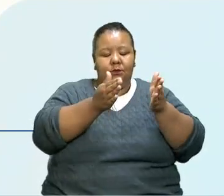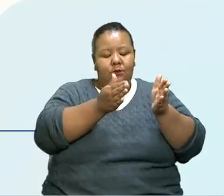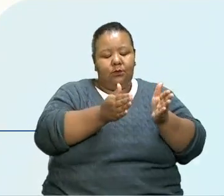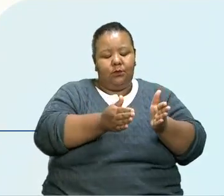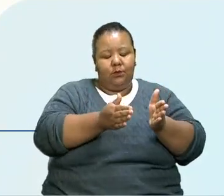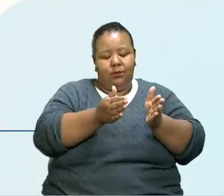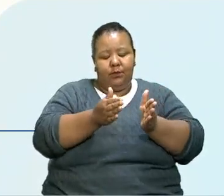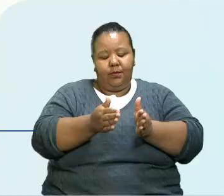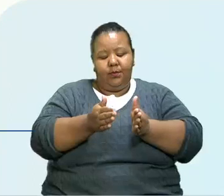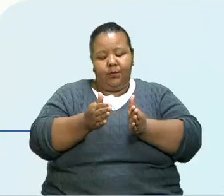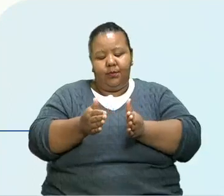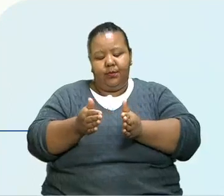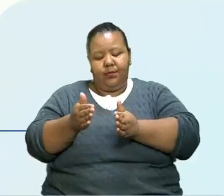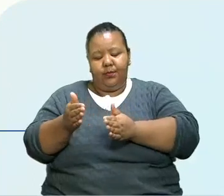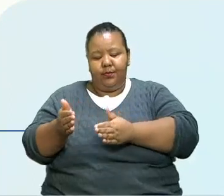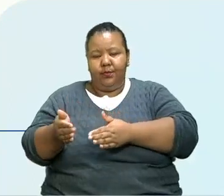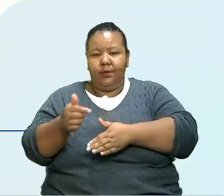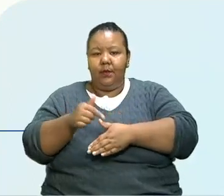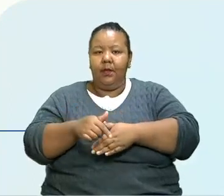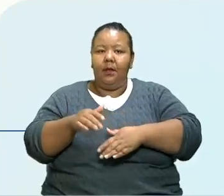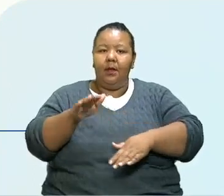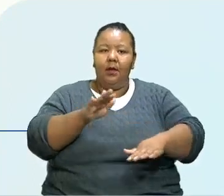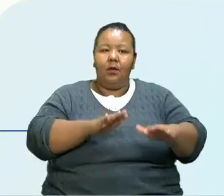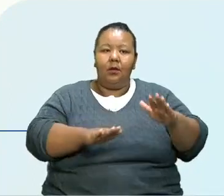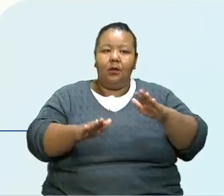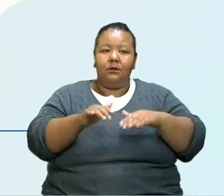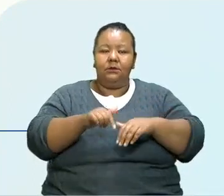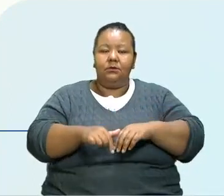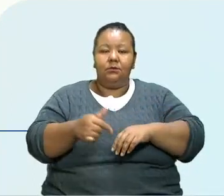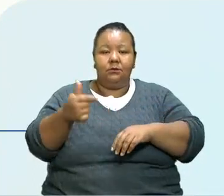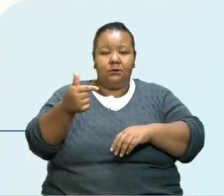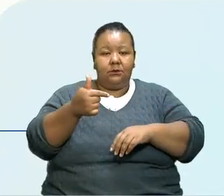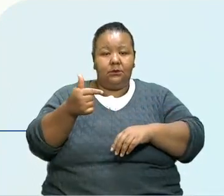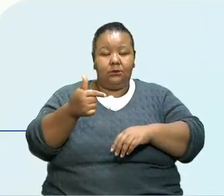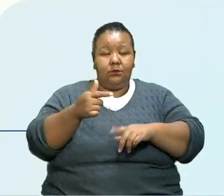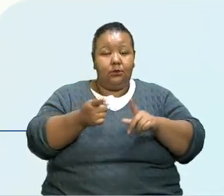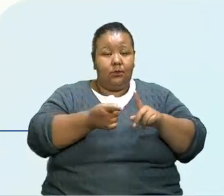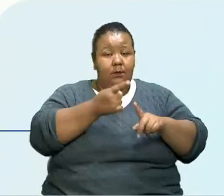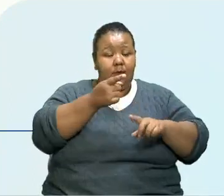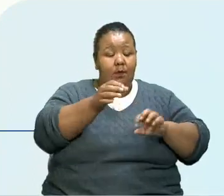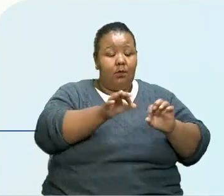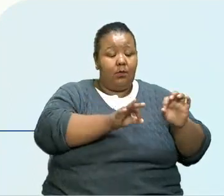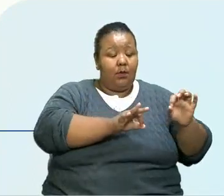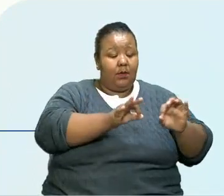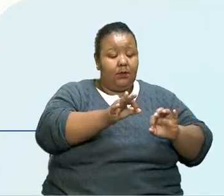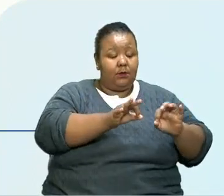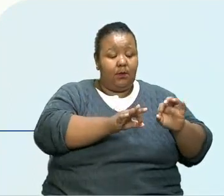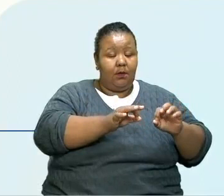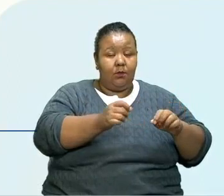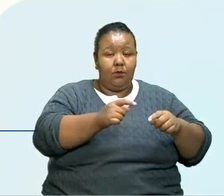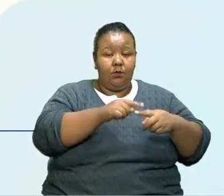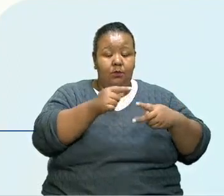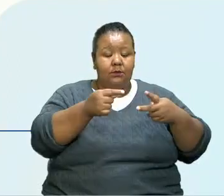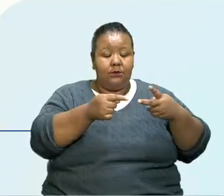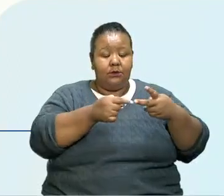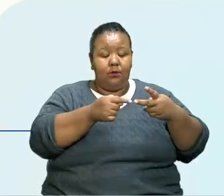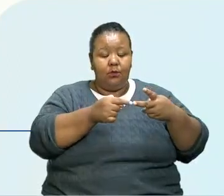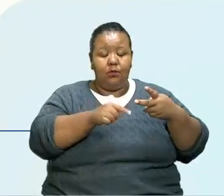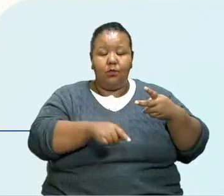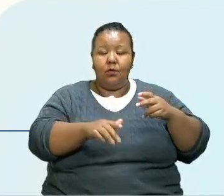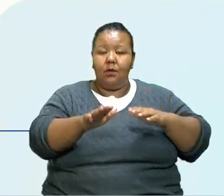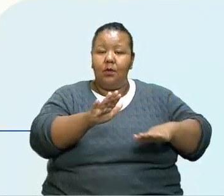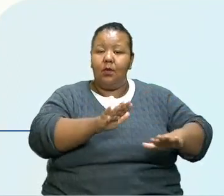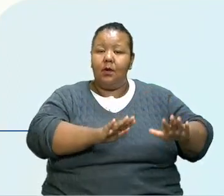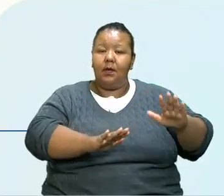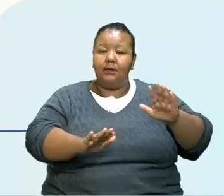processo administrativo. A organização é a segunda fase, ela vem depois do planejamento. Então, eu preciso